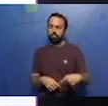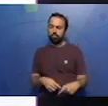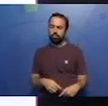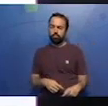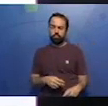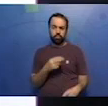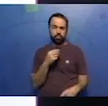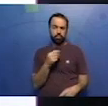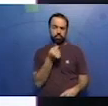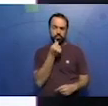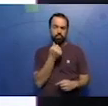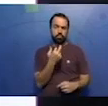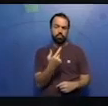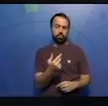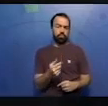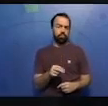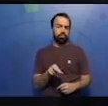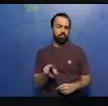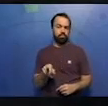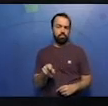lápis de cores diferentes.